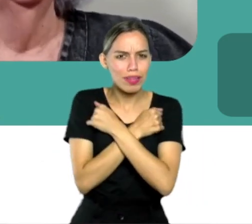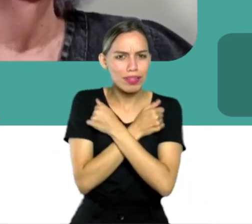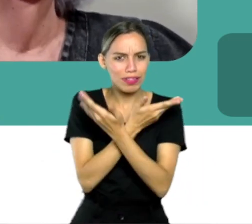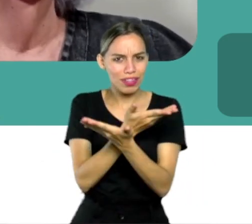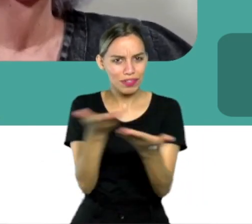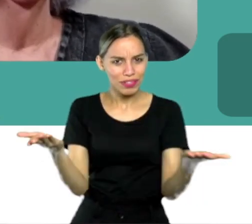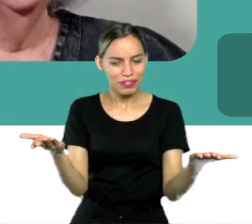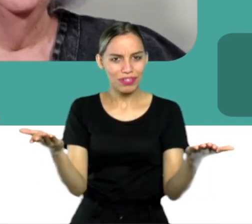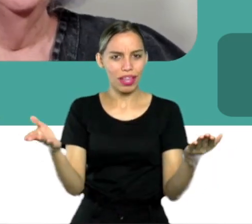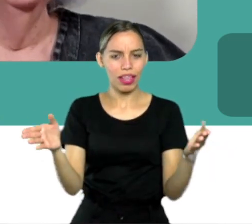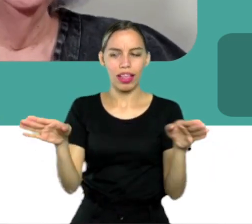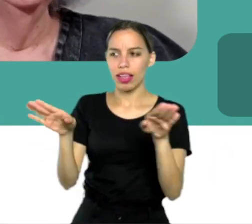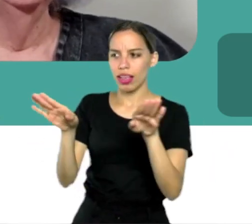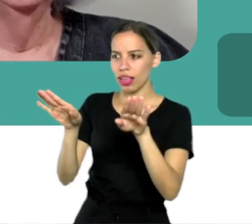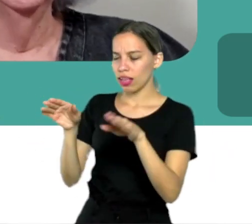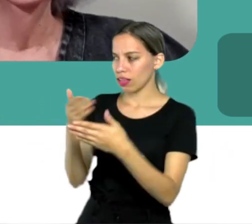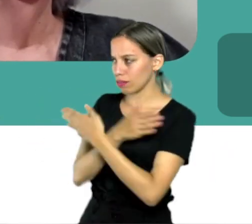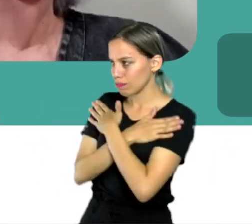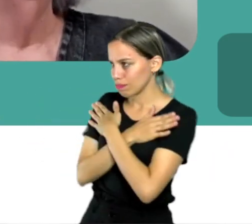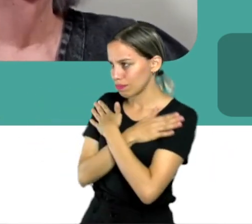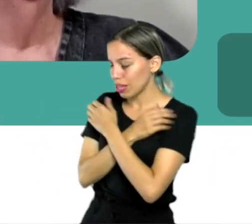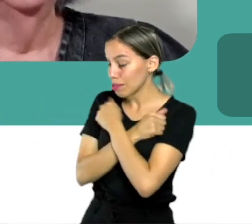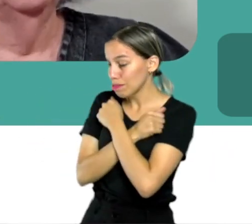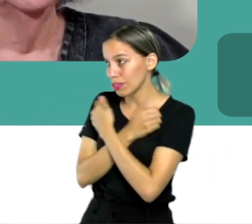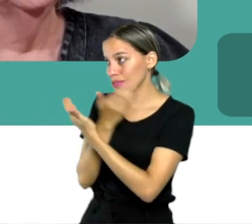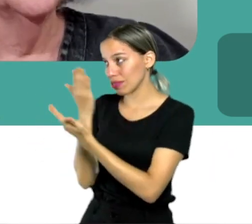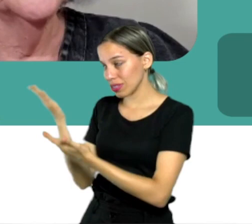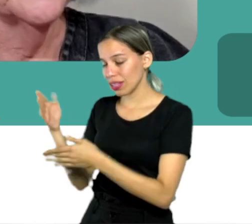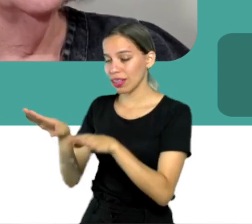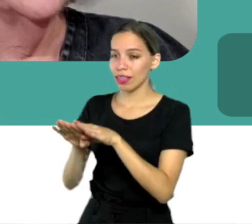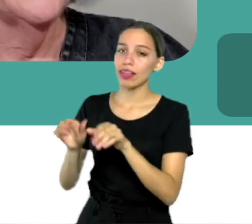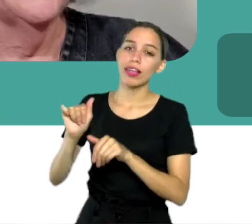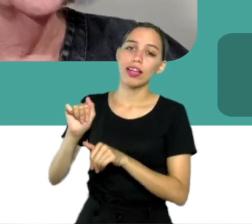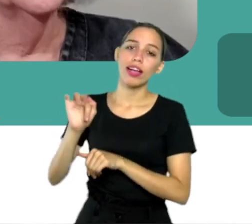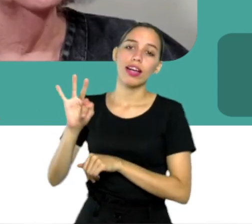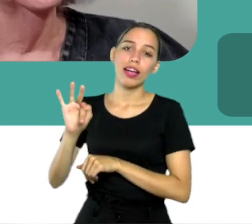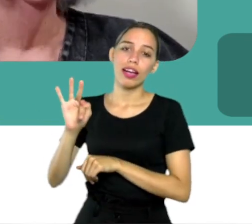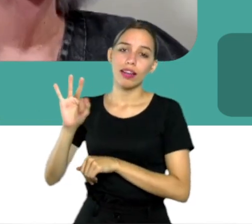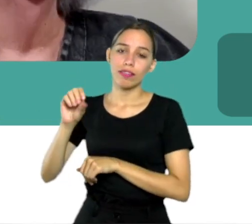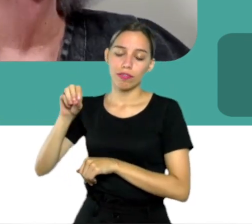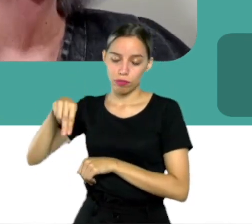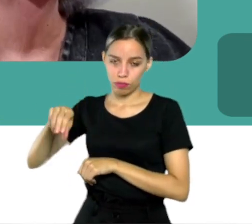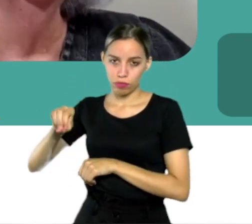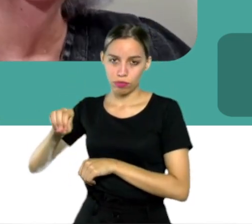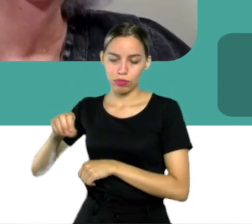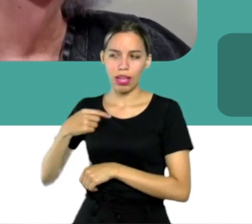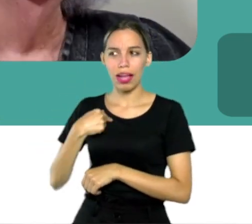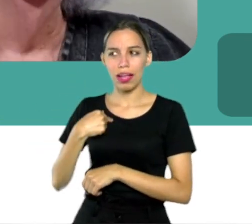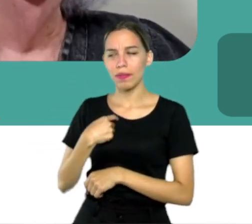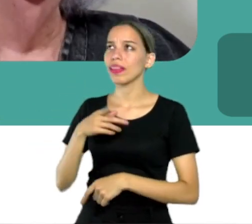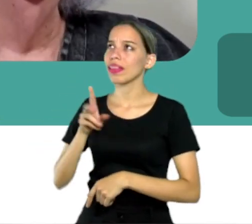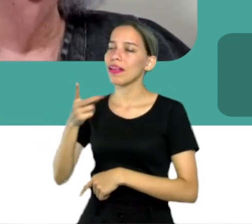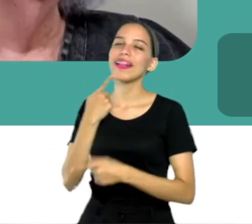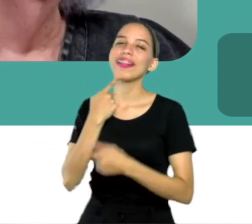para o Afonso. E é uma alegria grande para mim também. Para te dizer a verdade, era um sonho de consumo